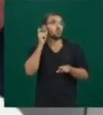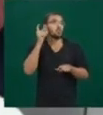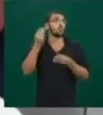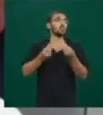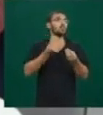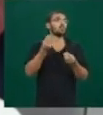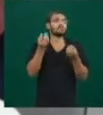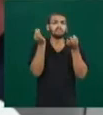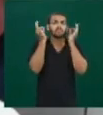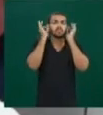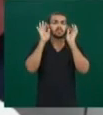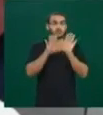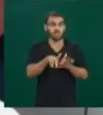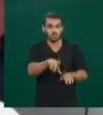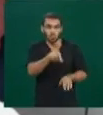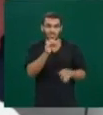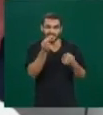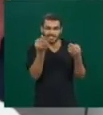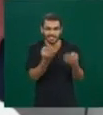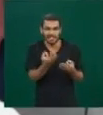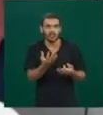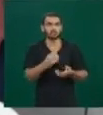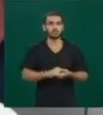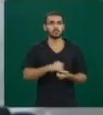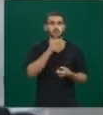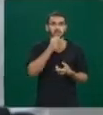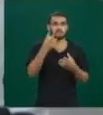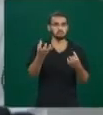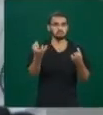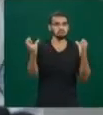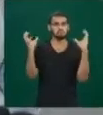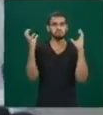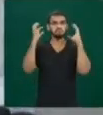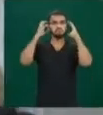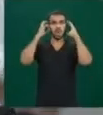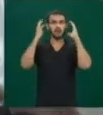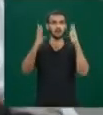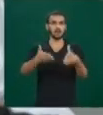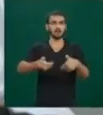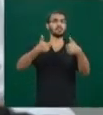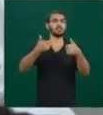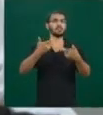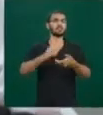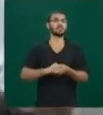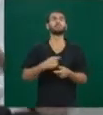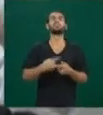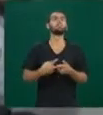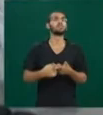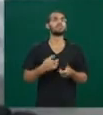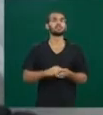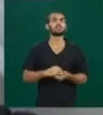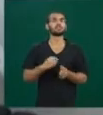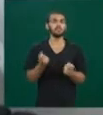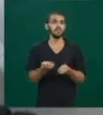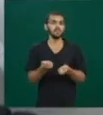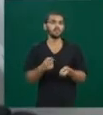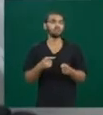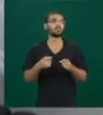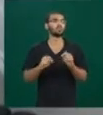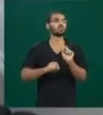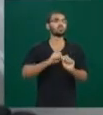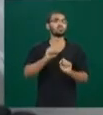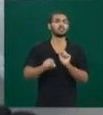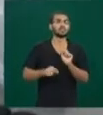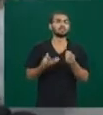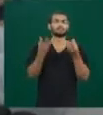seja o mais adequado. No caso, é esse daqui, ó, o maiorzinho. Esse fone maior, ele é mais adequado porque ele tem uma capacidade de fixar